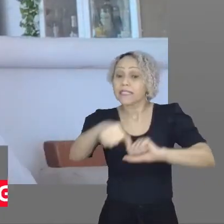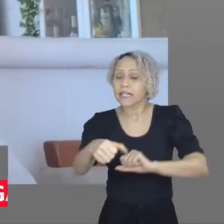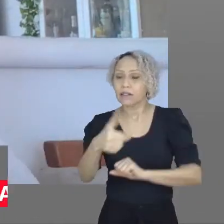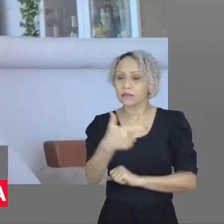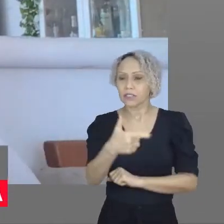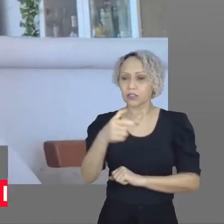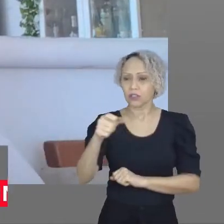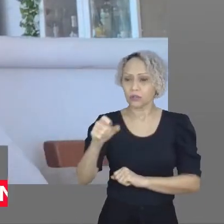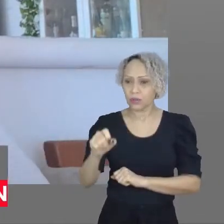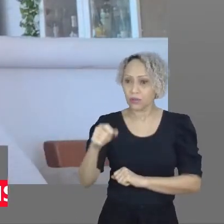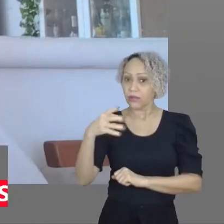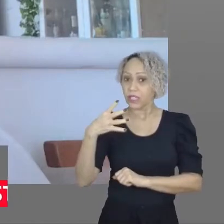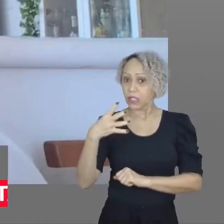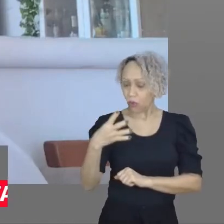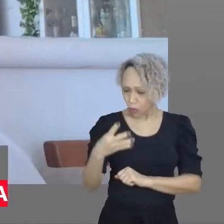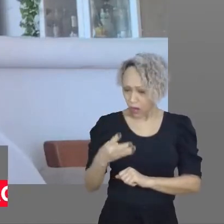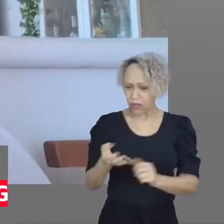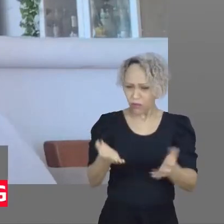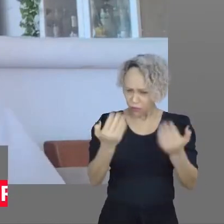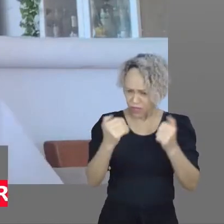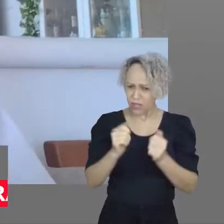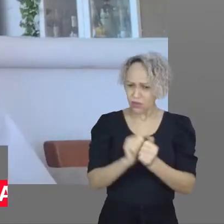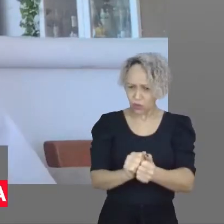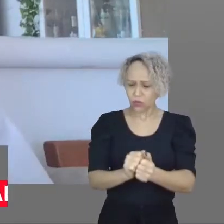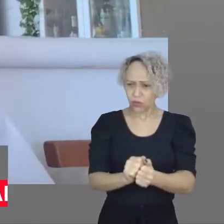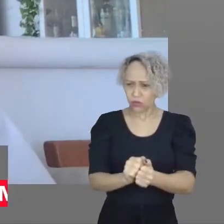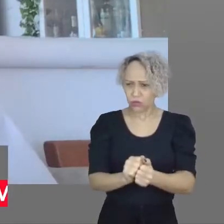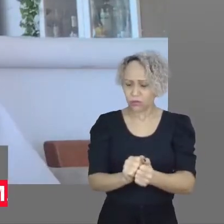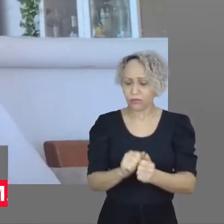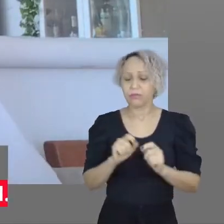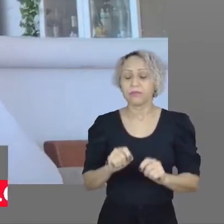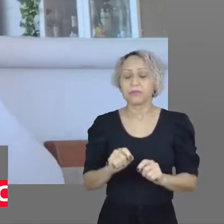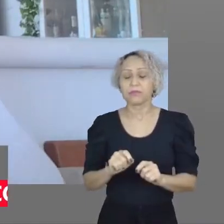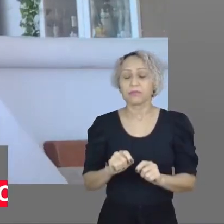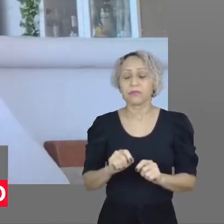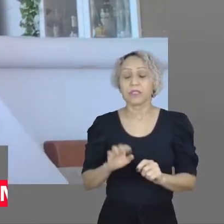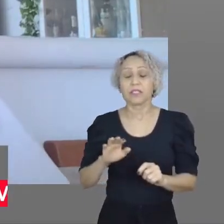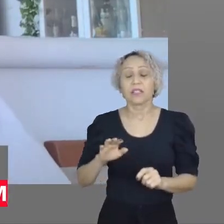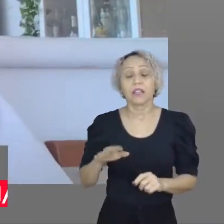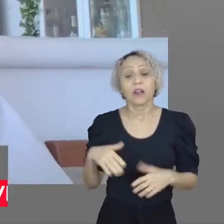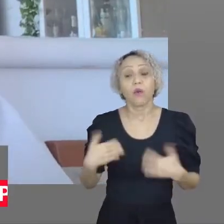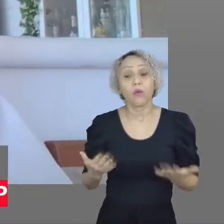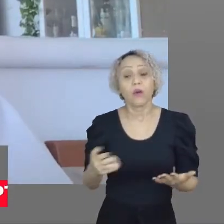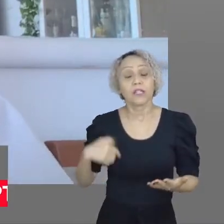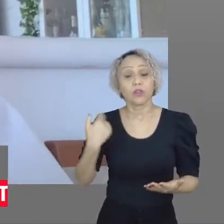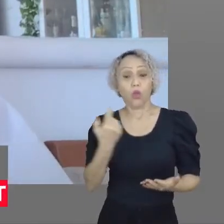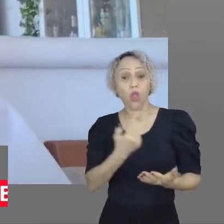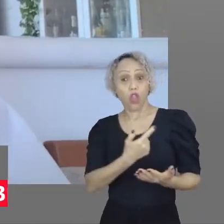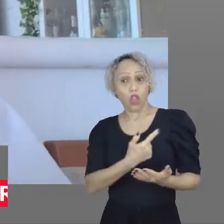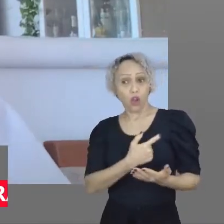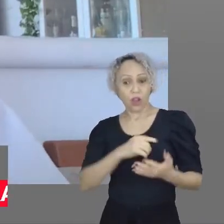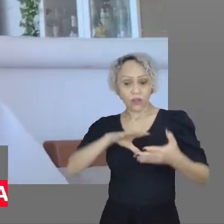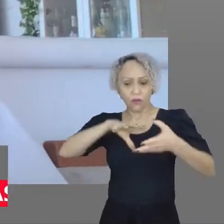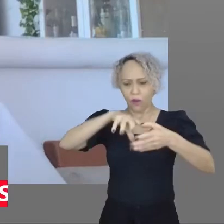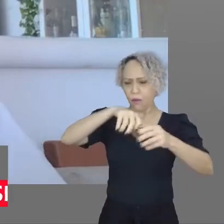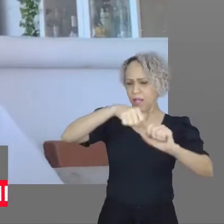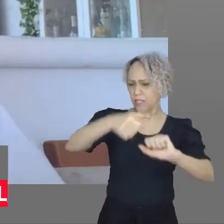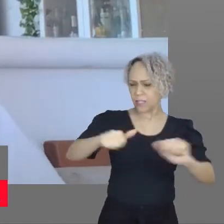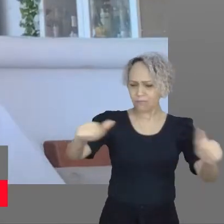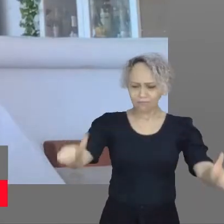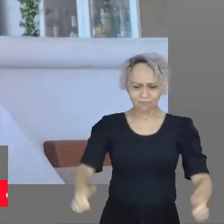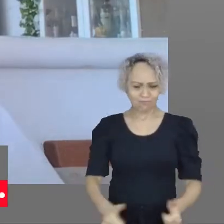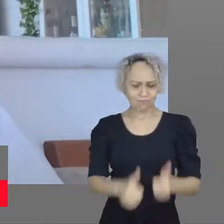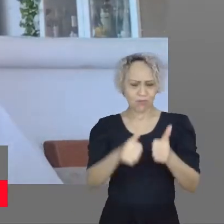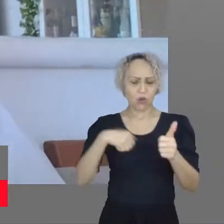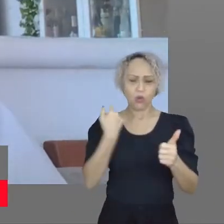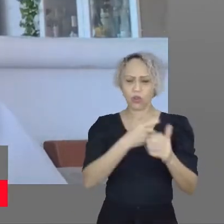uma intervenção maior na nossa sociedade. Quando a gente se qualifica, o nosso projeto de nação ganha força, o